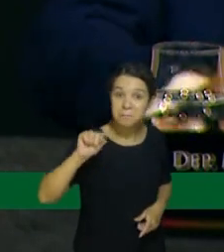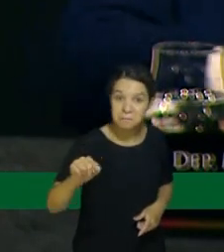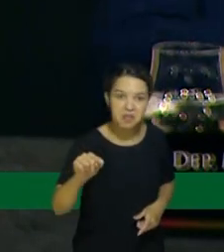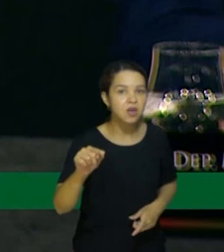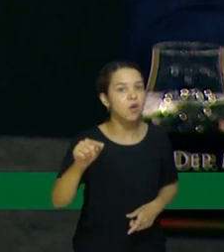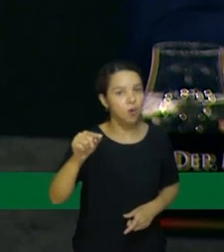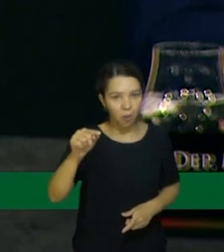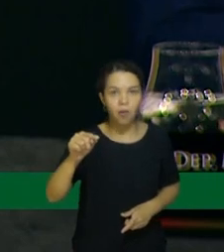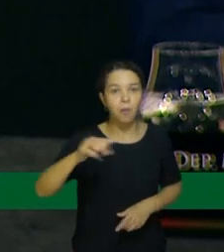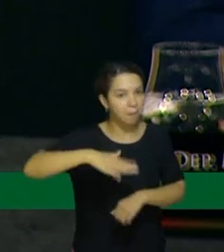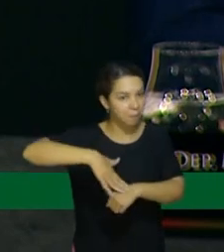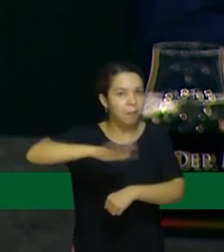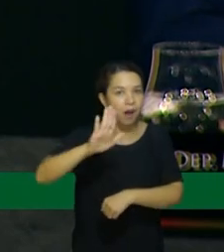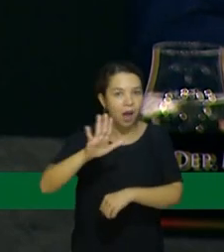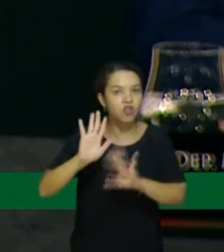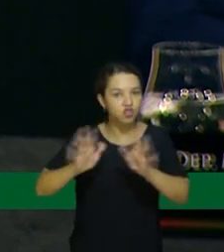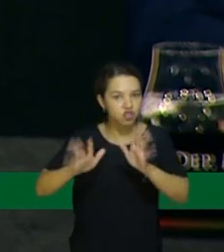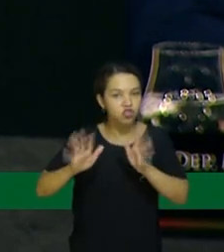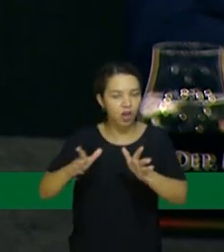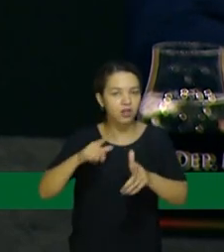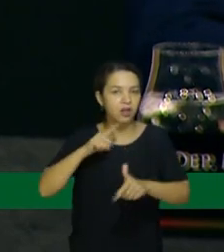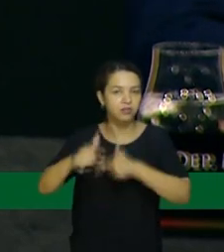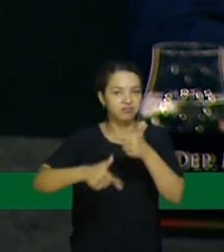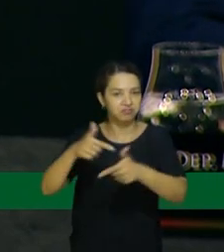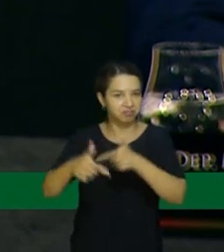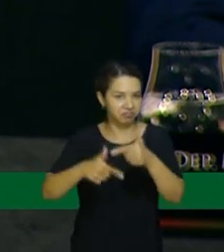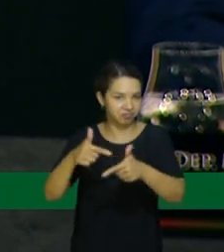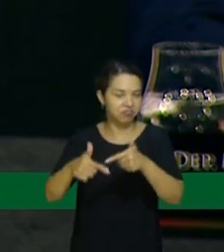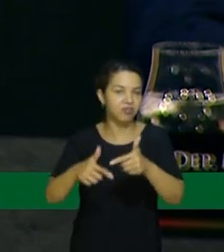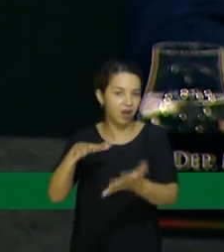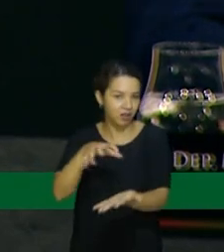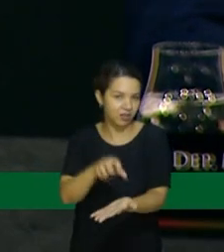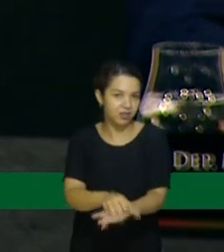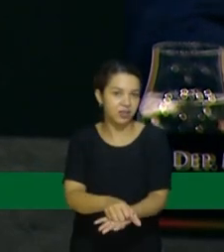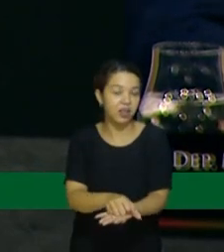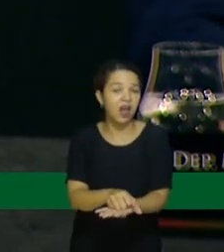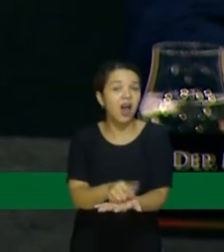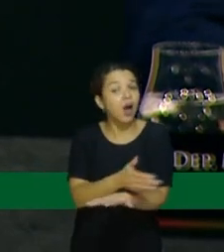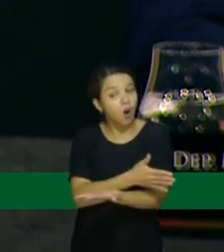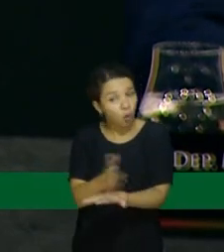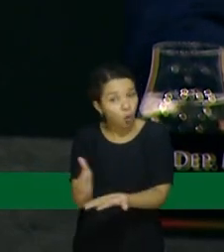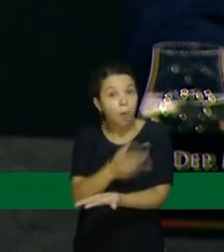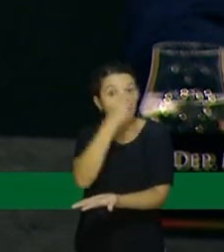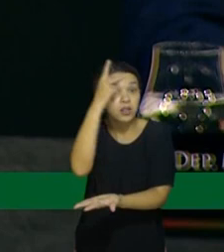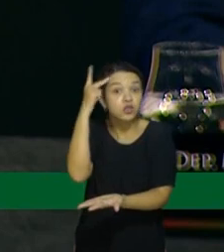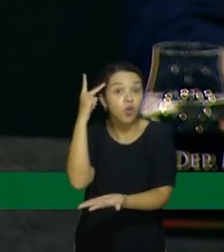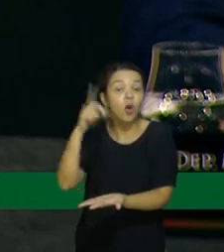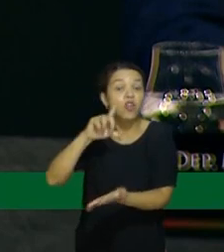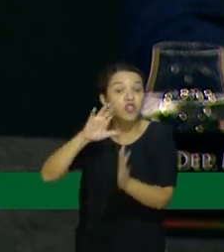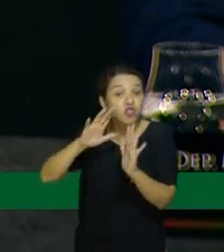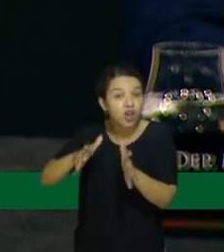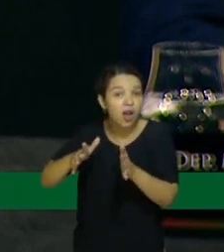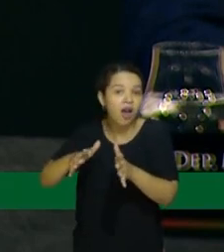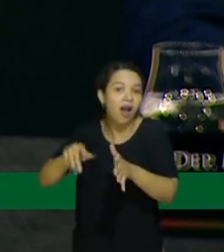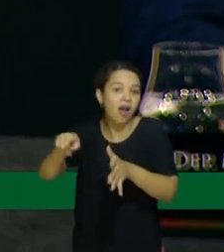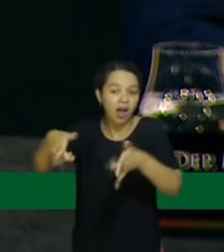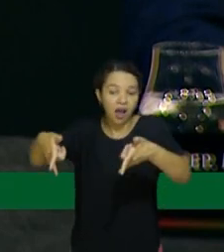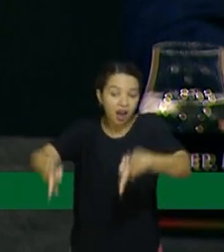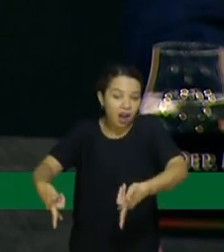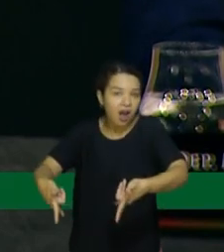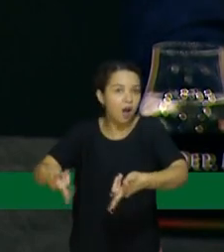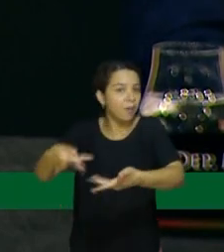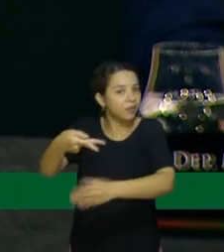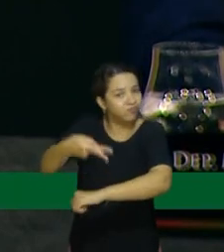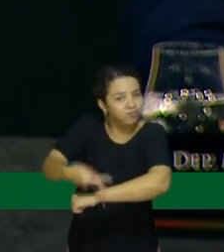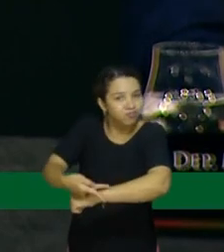cadastrada no sistema Muitas delas são pessoas acamadas pessoas que não conseguem sair de casa